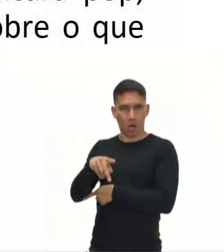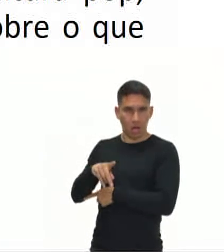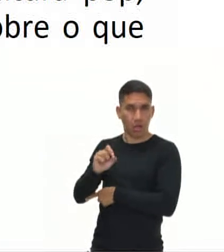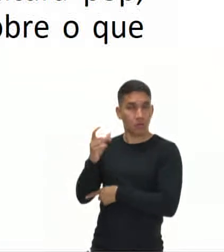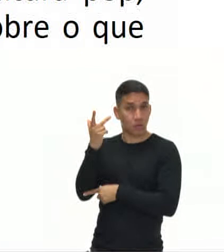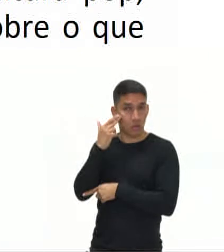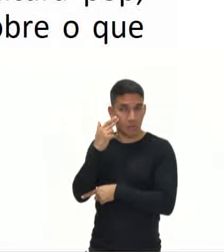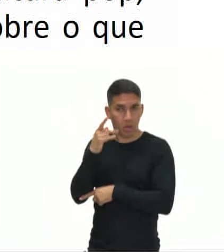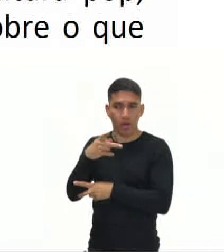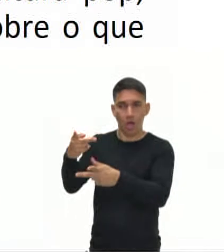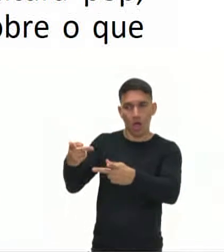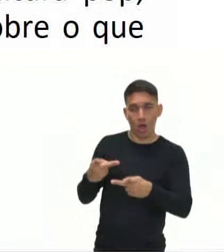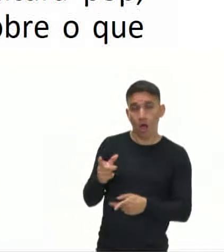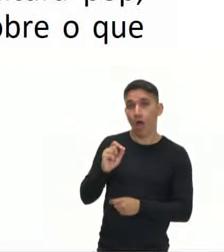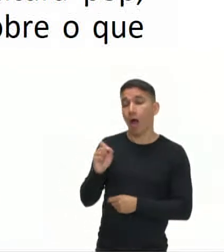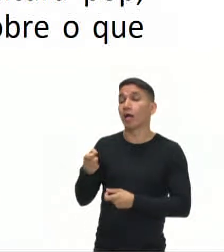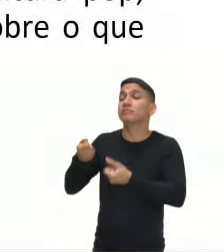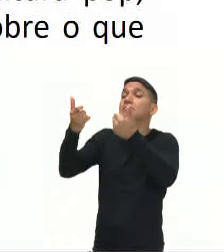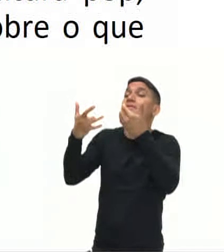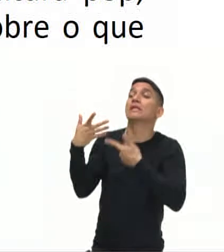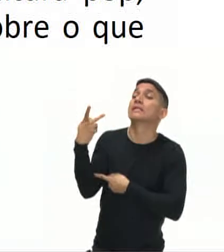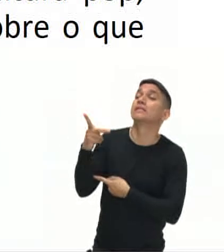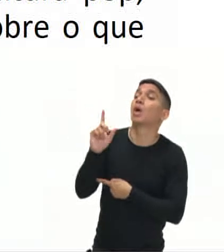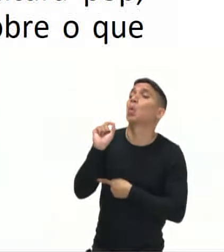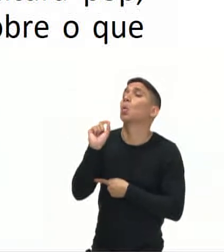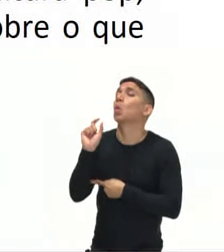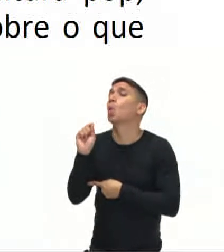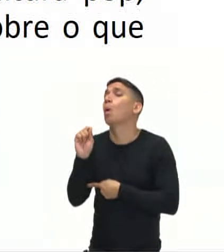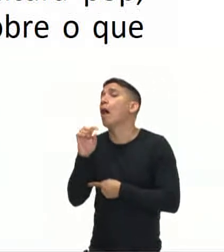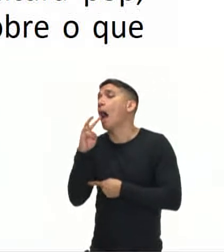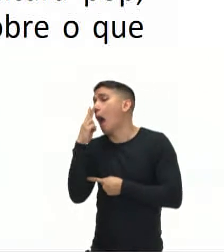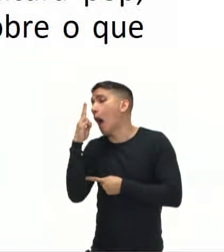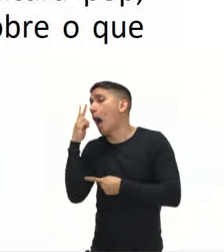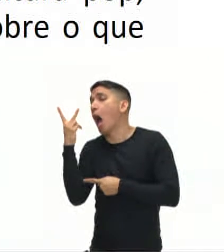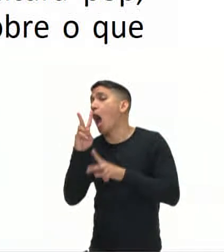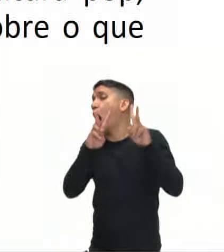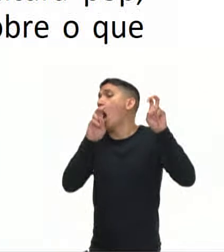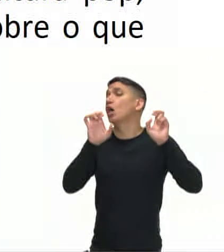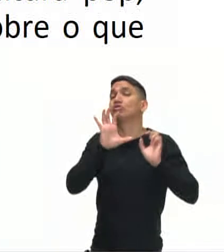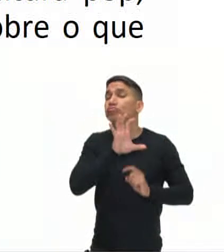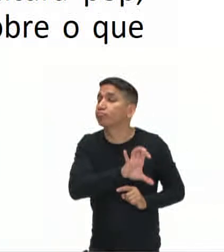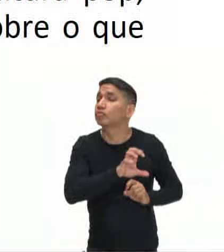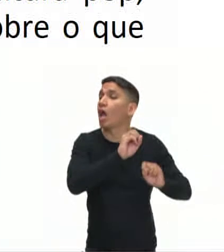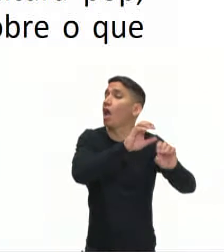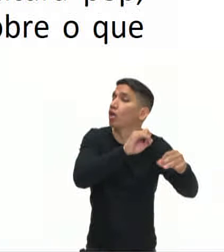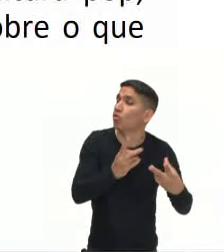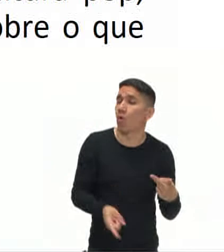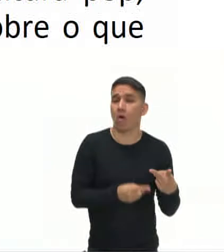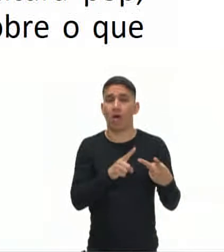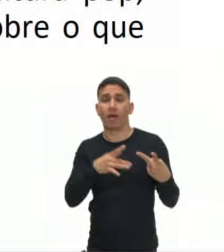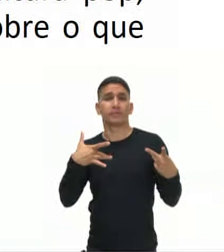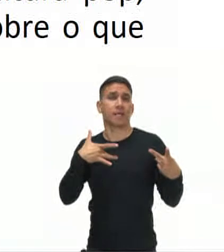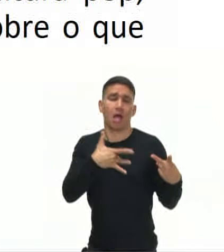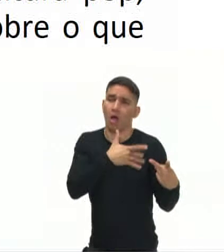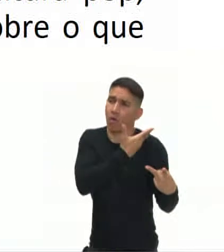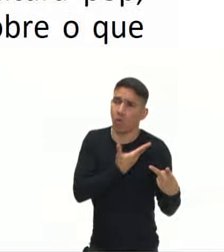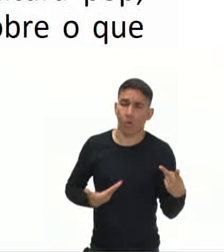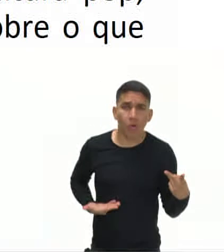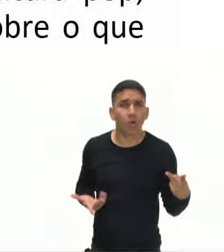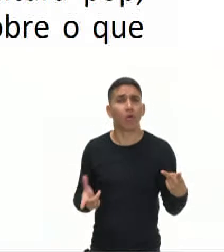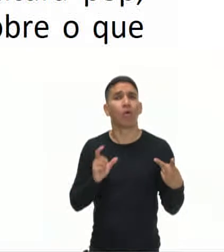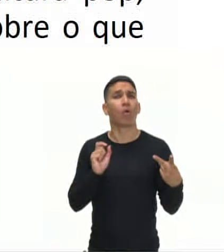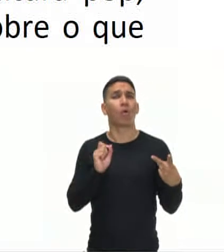são convidadas a se pronunciar sobre o que pensam a respeito de questões sobre educação, saúde pública,